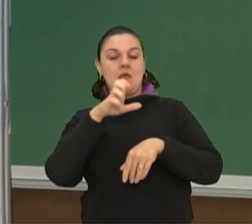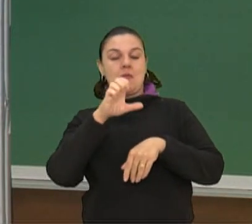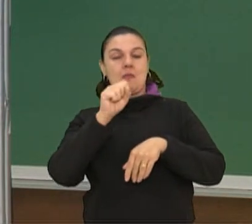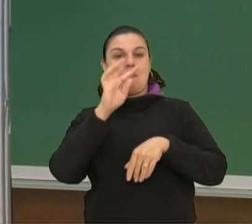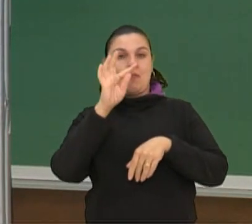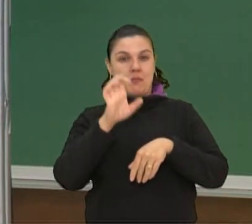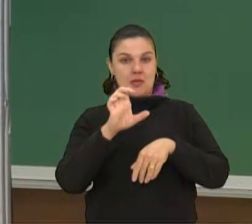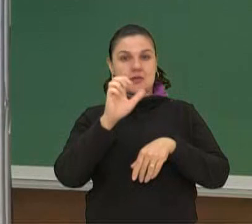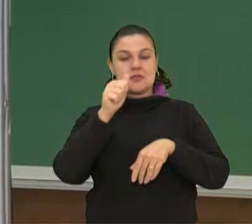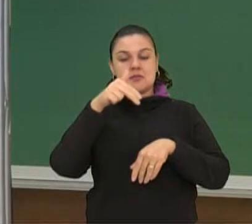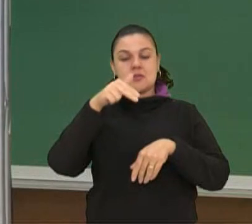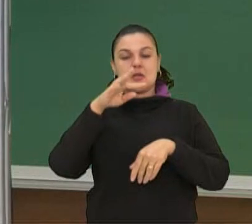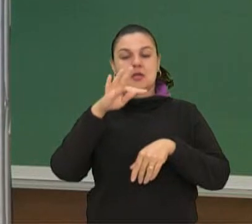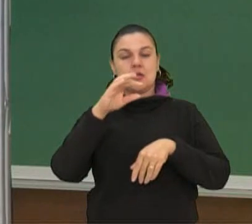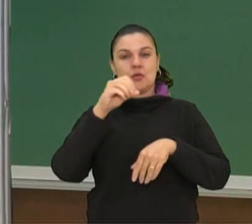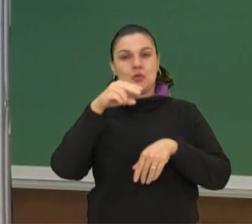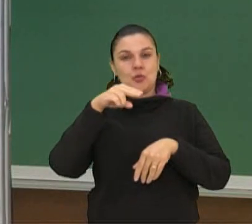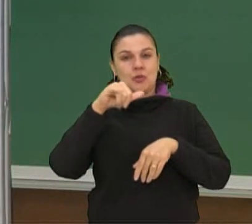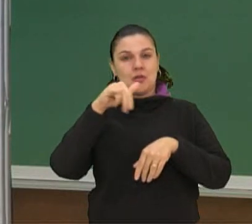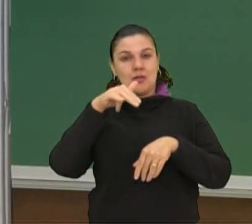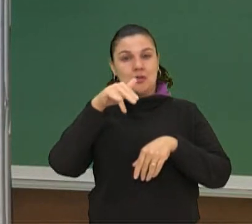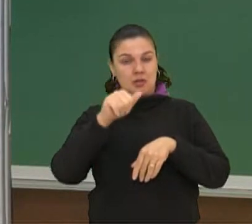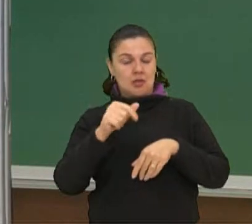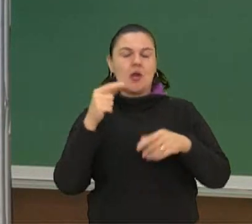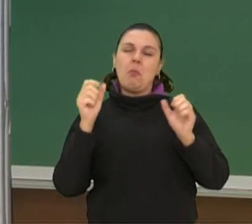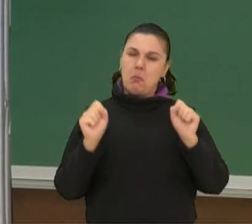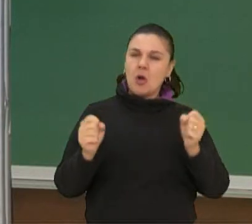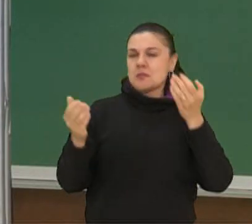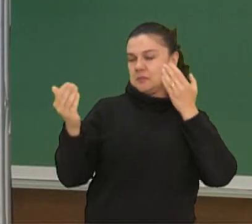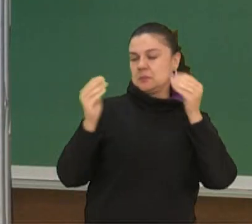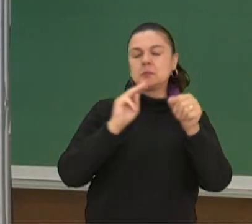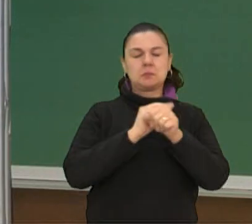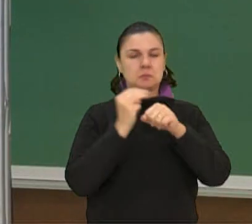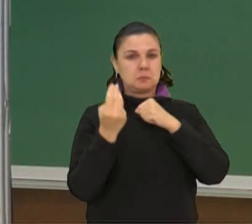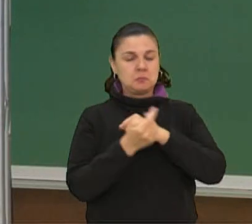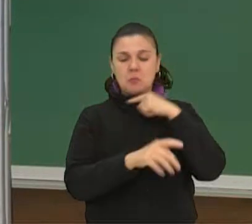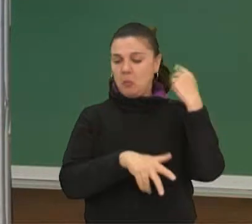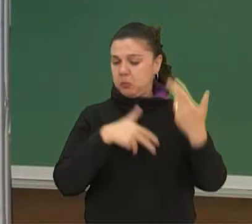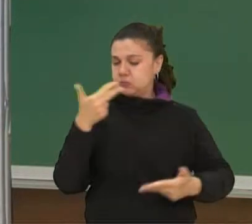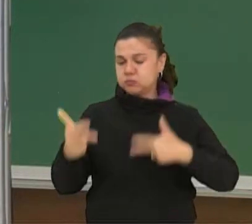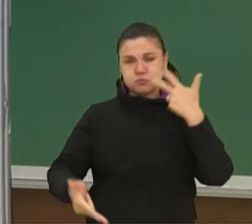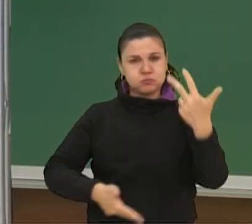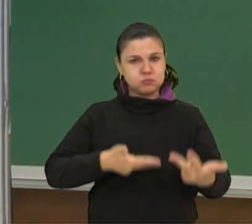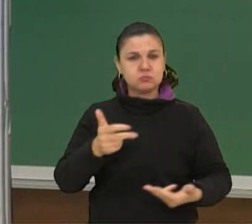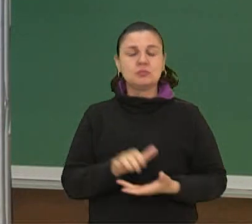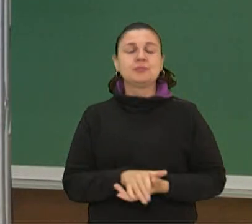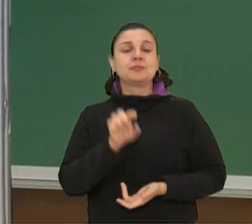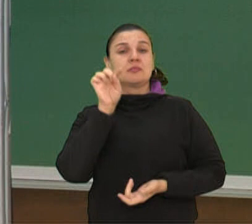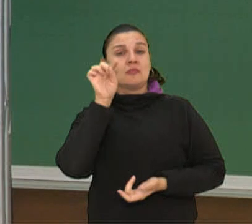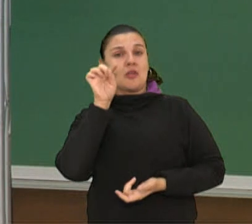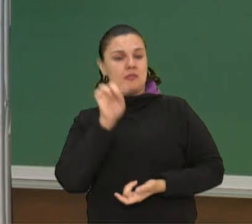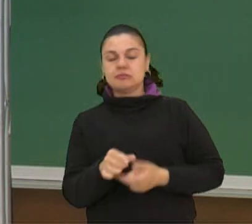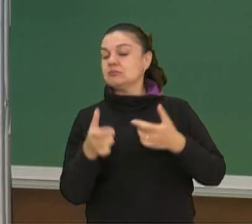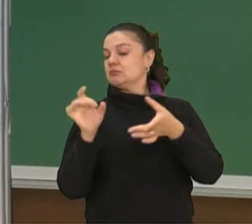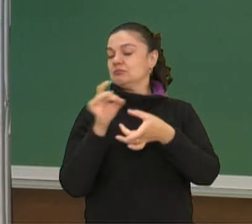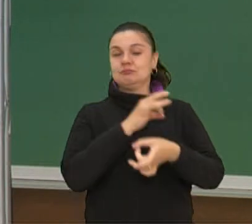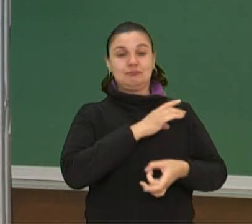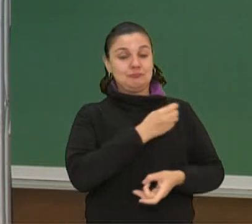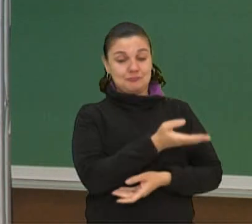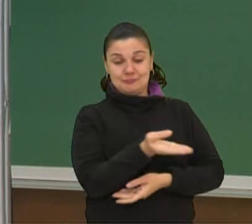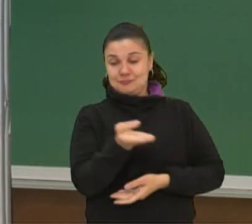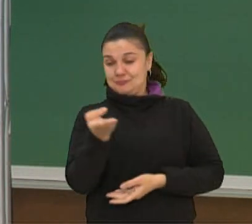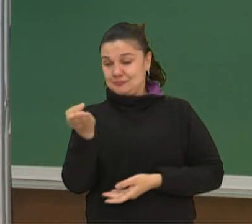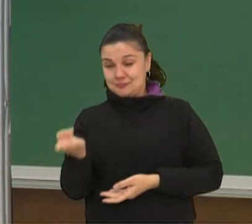quanto eles são homens. Essa frase foi dita por Marco Aurélio num período que na própria Roma